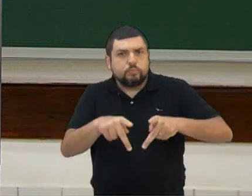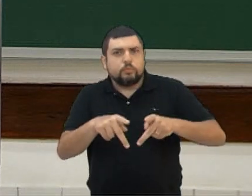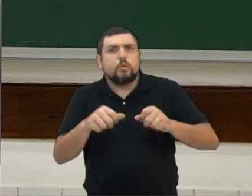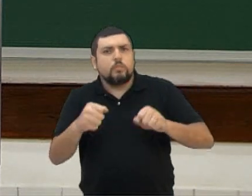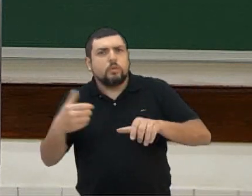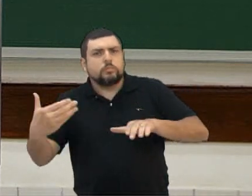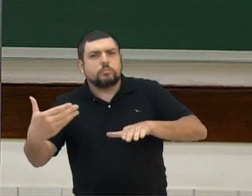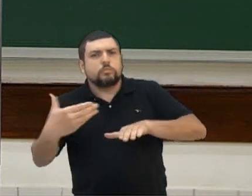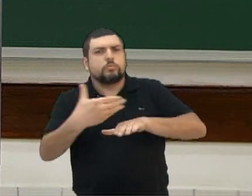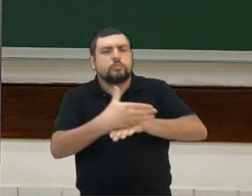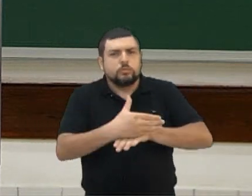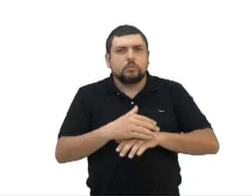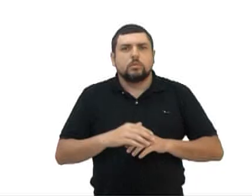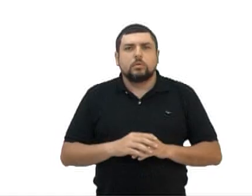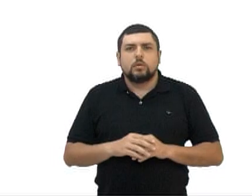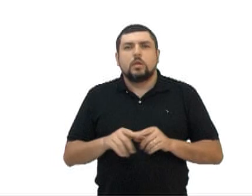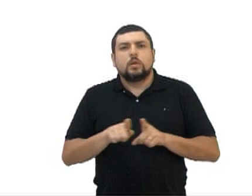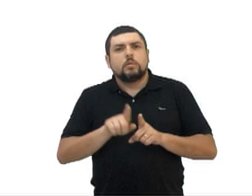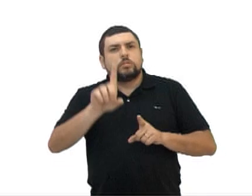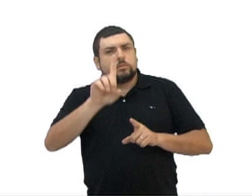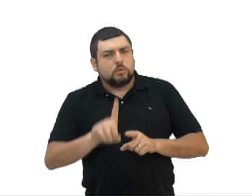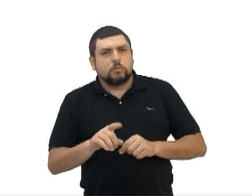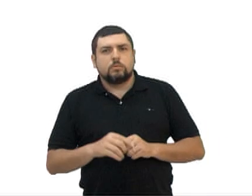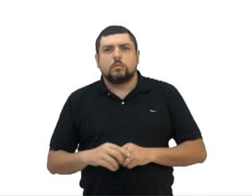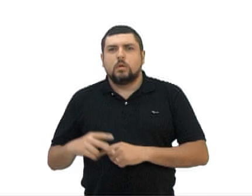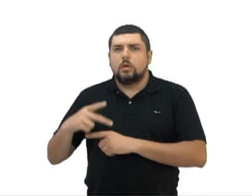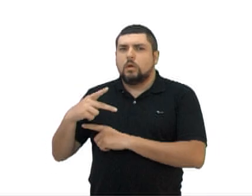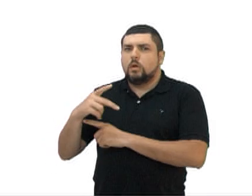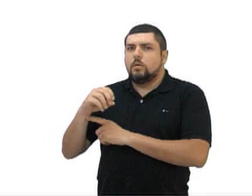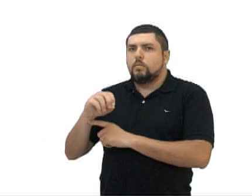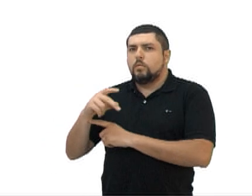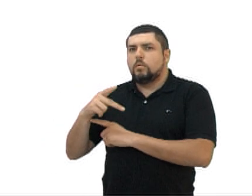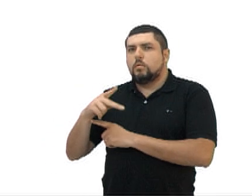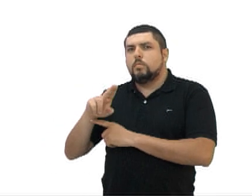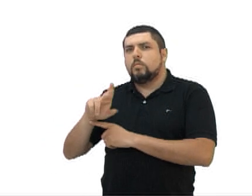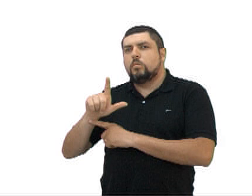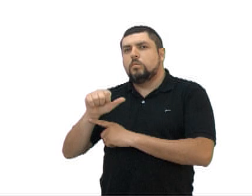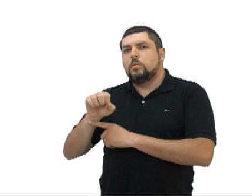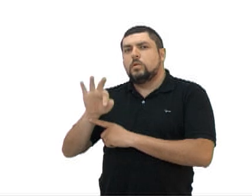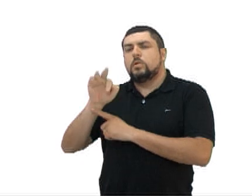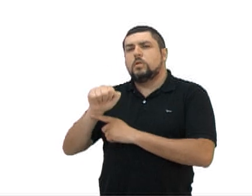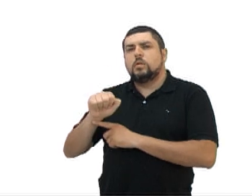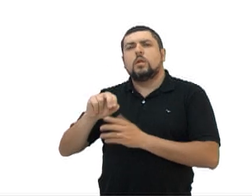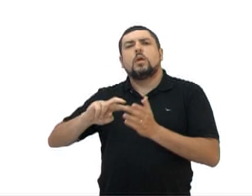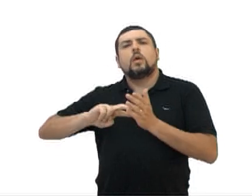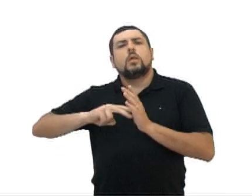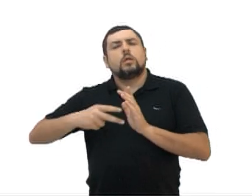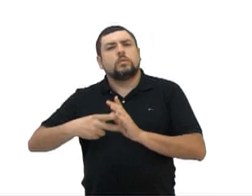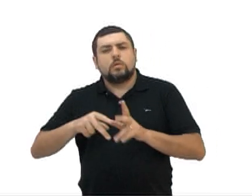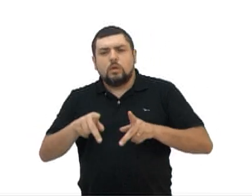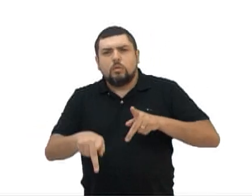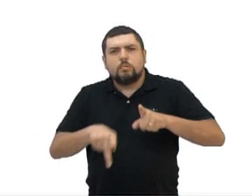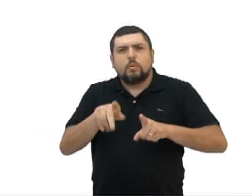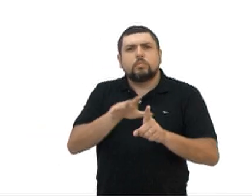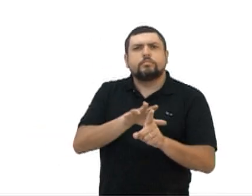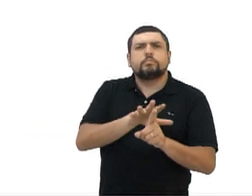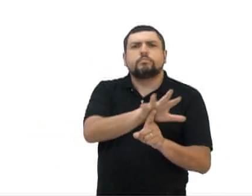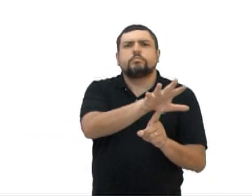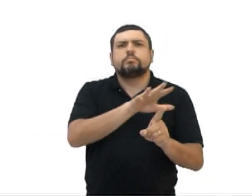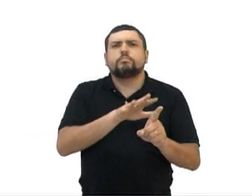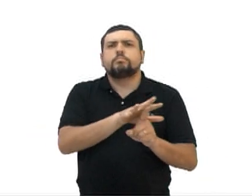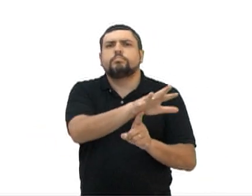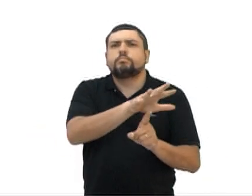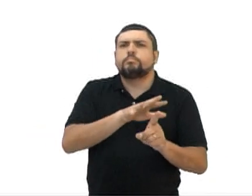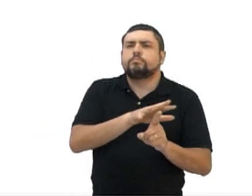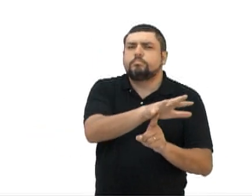Um governo chamado de populista é um governo de lideranças carismáticas que mantém estruturas